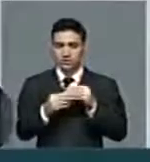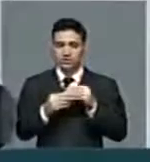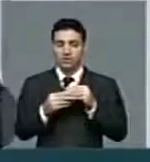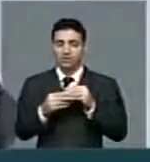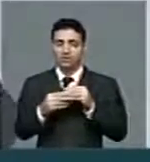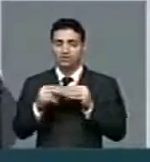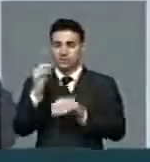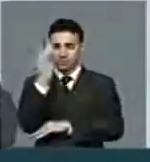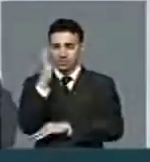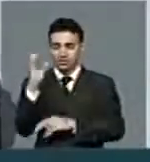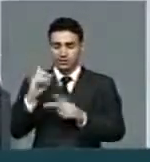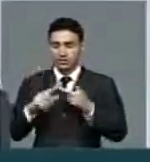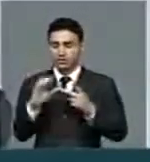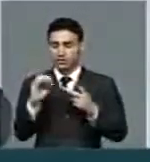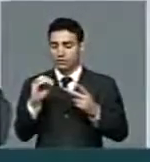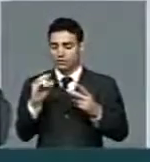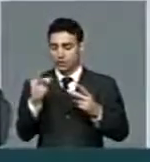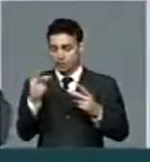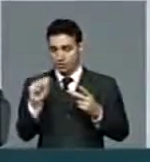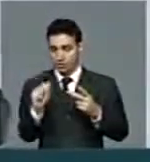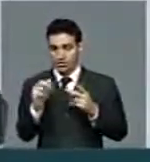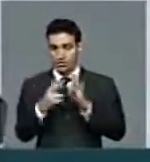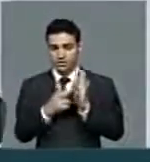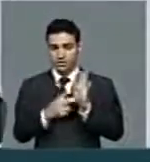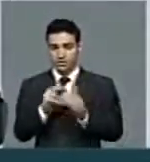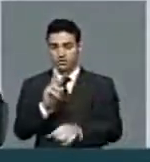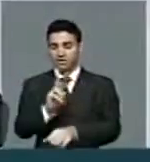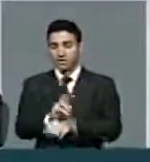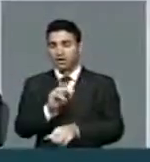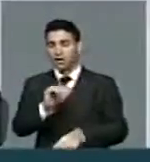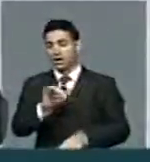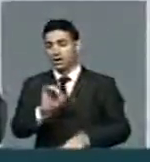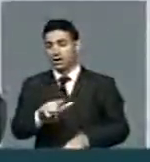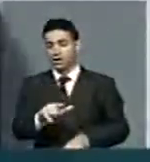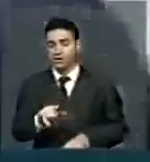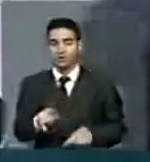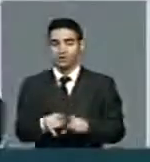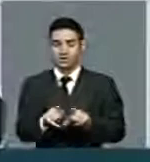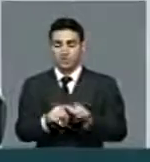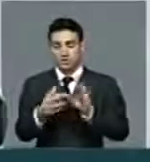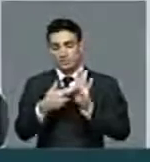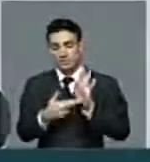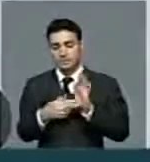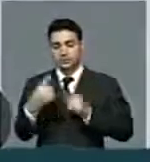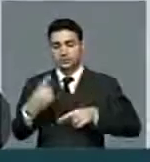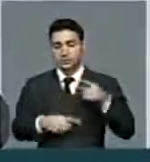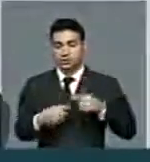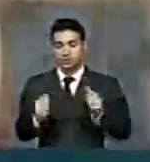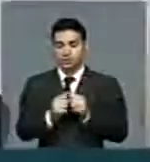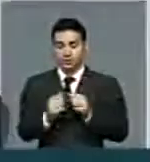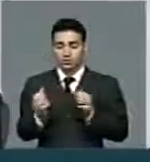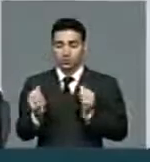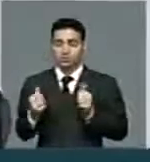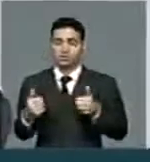Ambiental, cotas de reserva legal, critérios e procedimentos operacionais, em discussão com os setores,